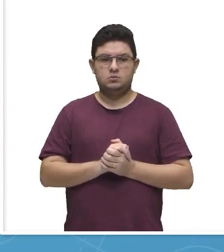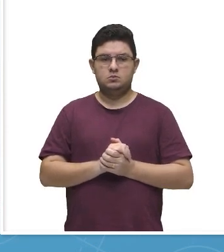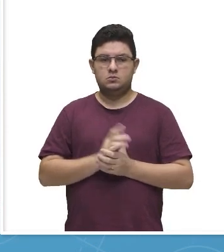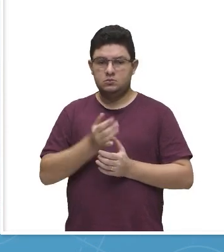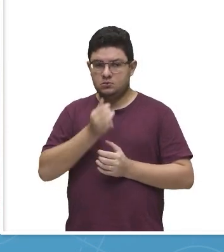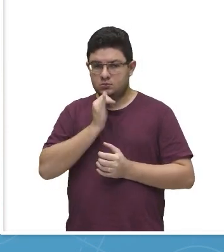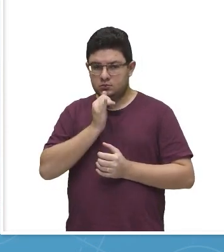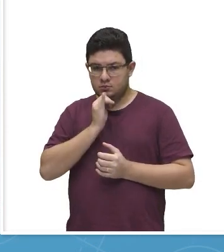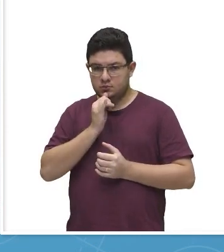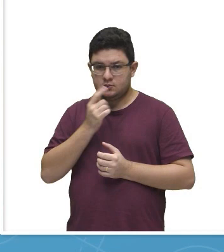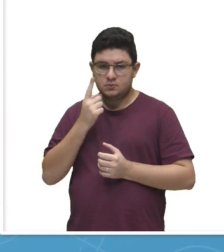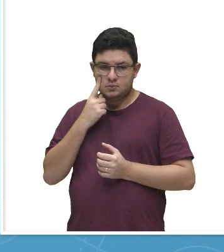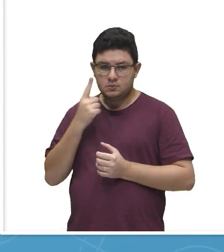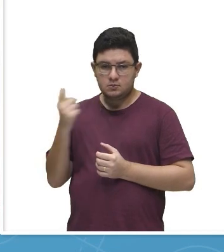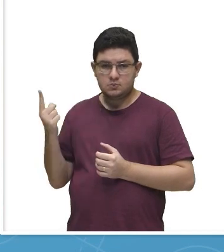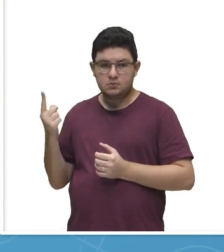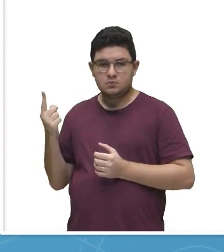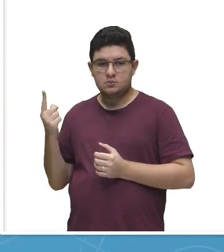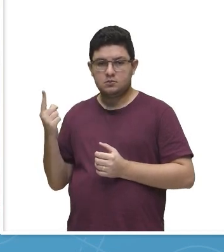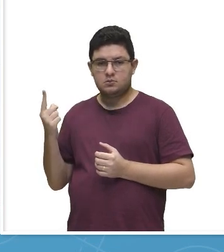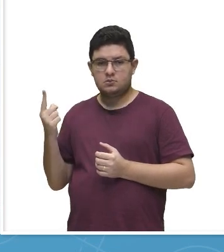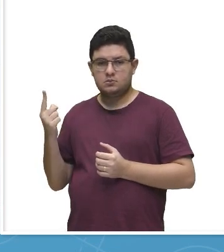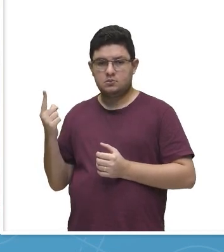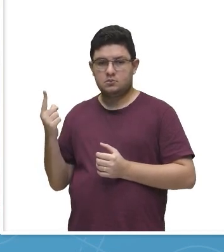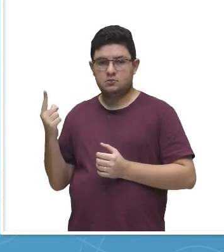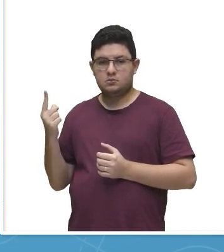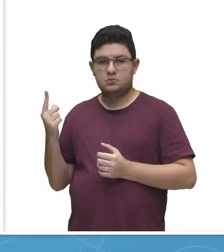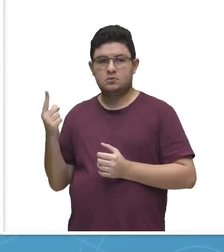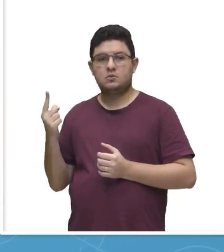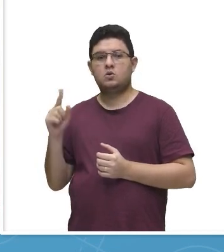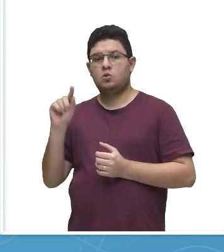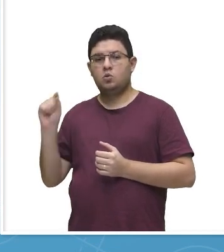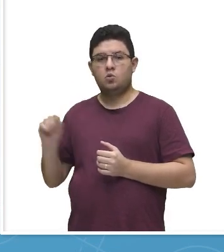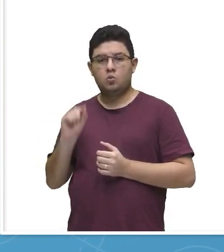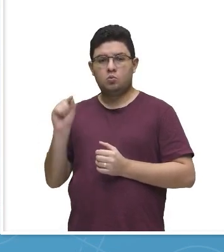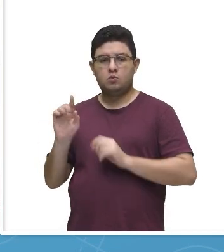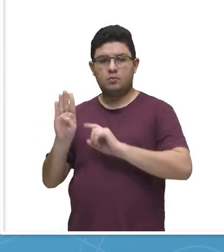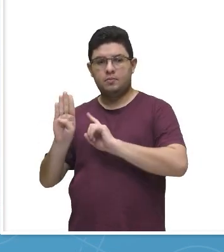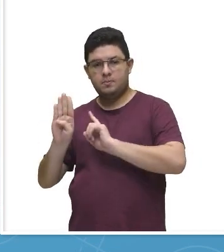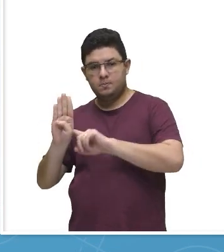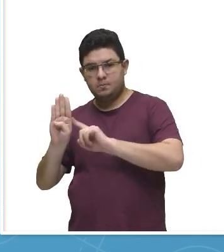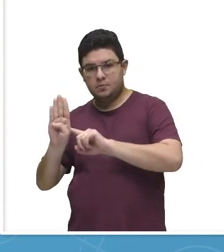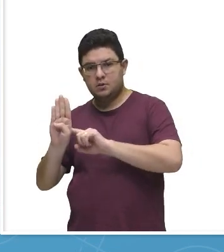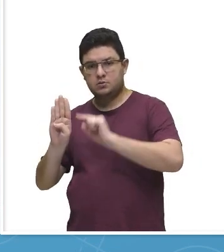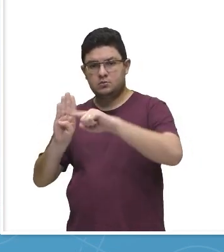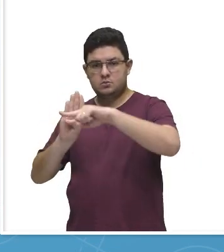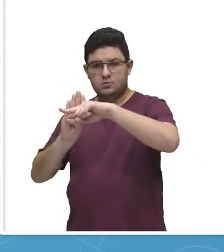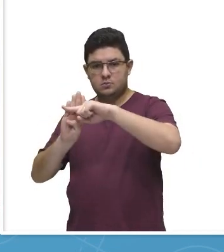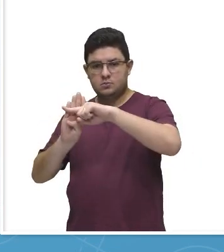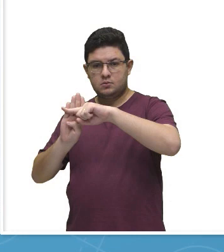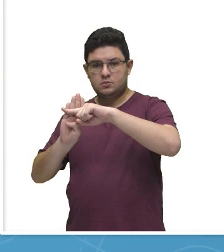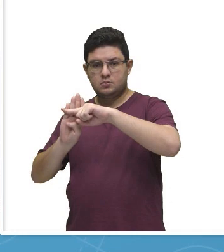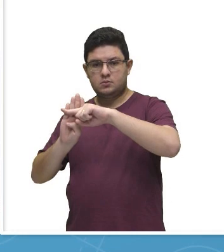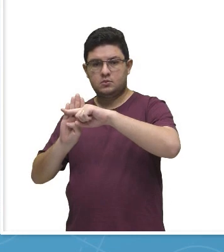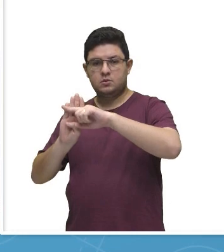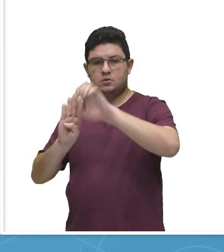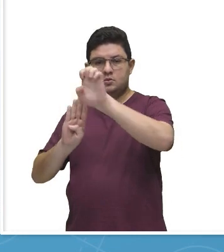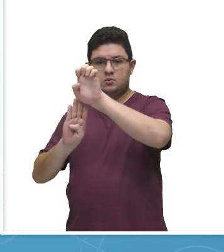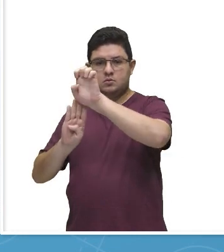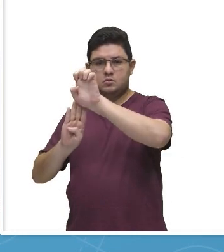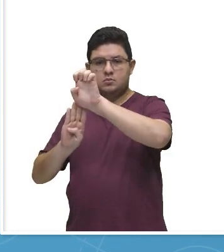Base negativa, expoente par, que aconteceu aqui com o menos 3 ao quadrado. Aí, nesse